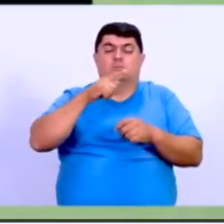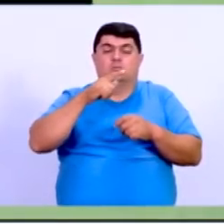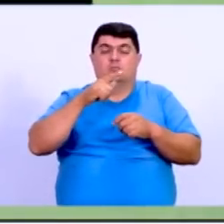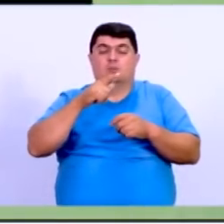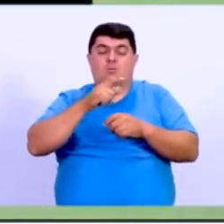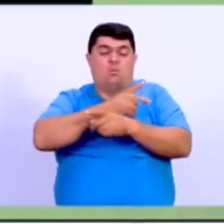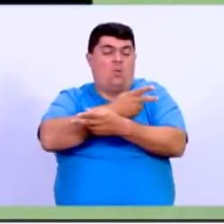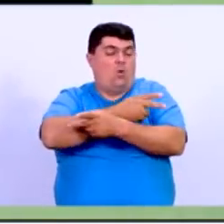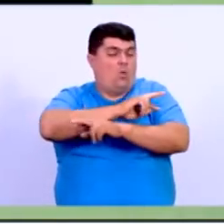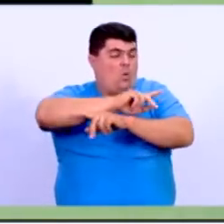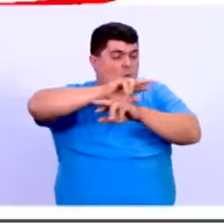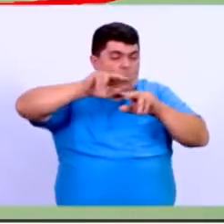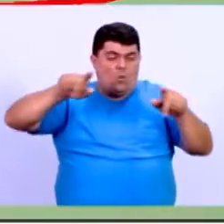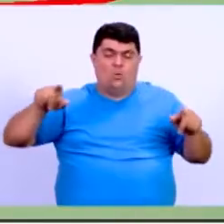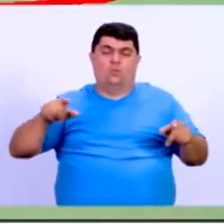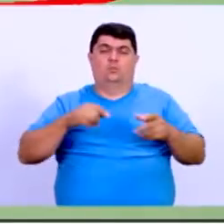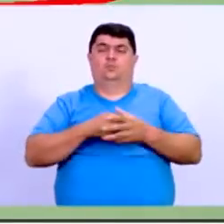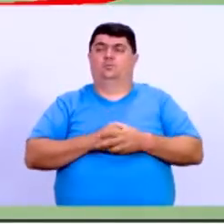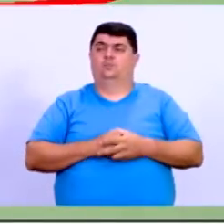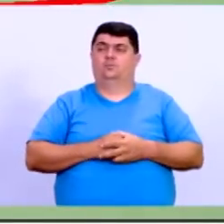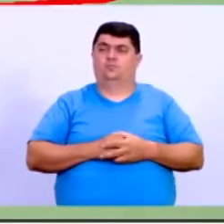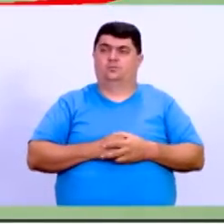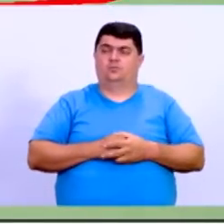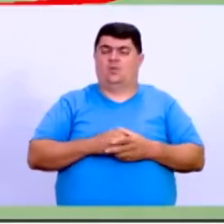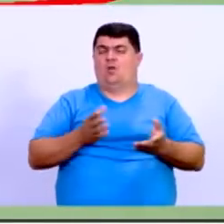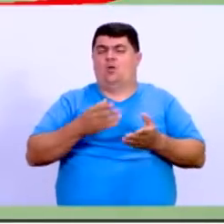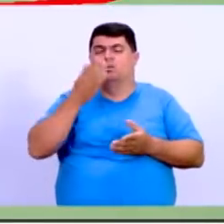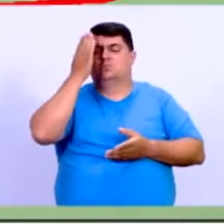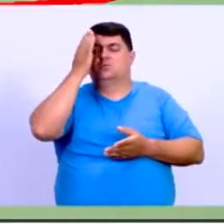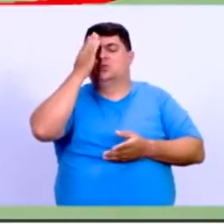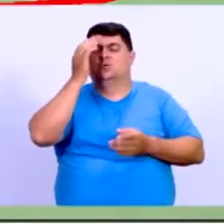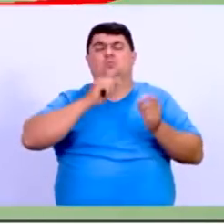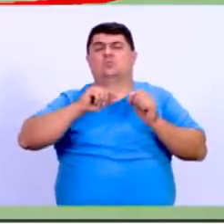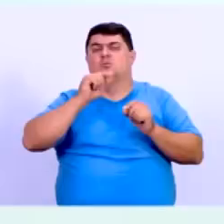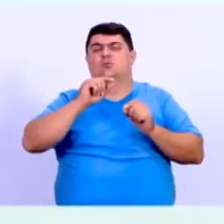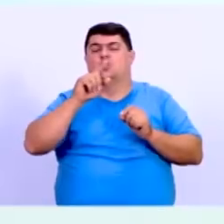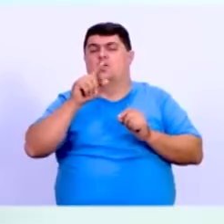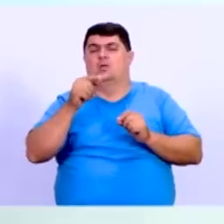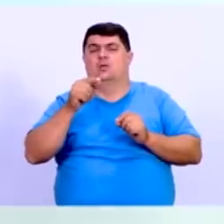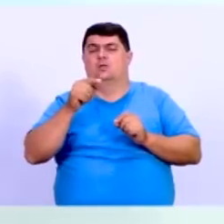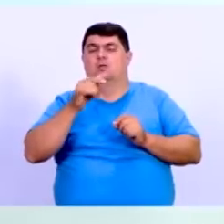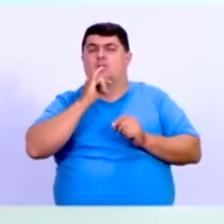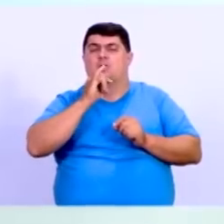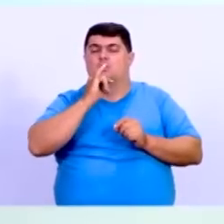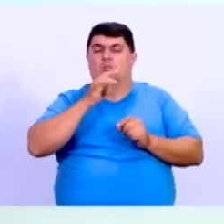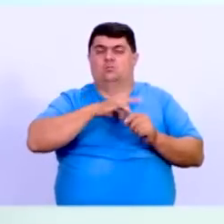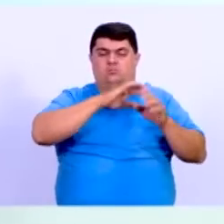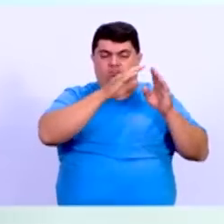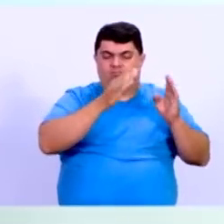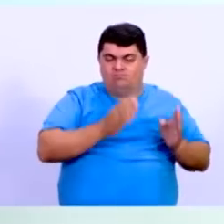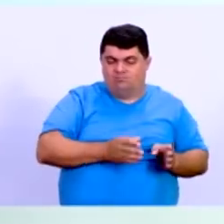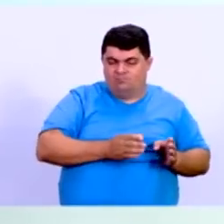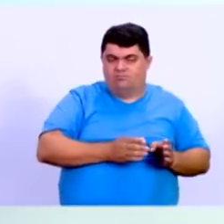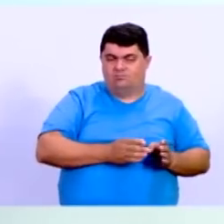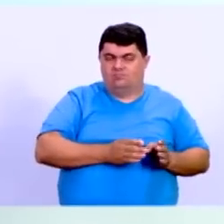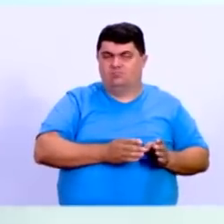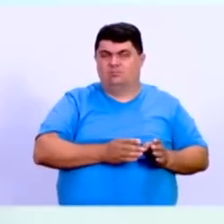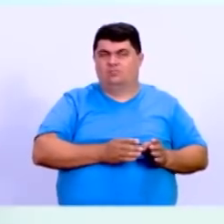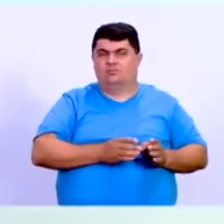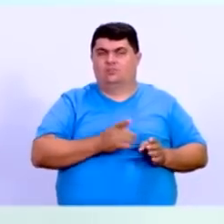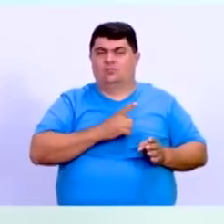Vamos lá, vamos entender, pessoal, o que seria isso, né? O que é você ter um computador com maior taxa